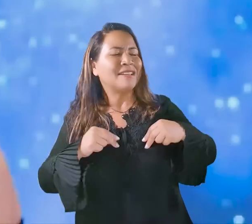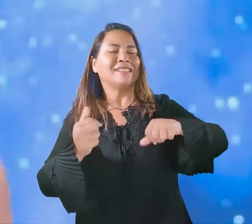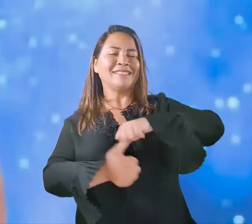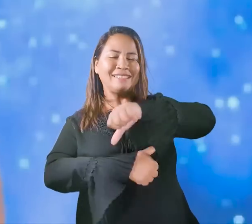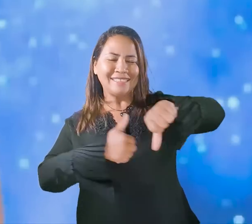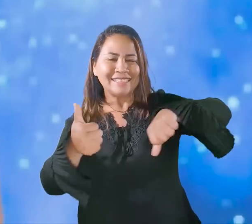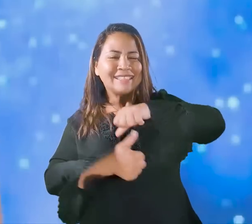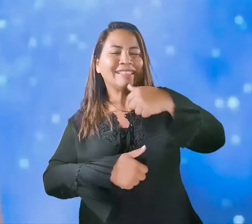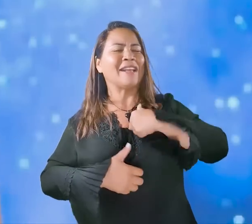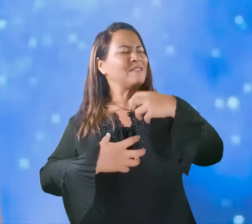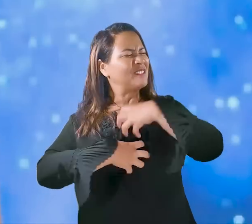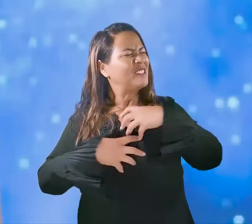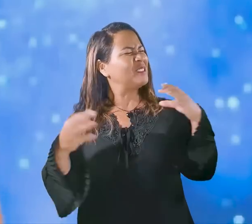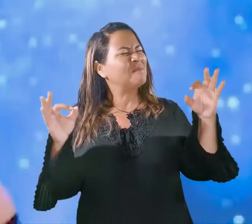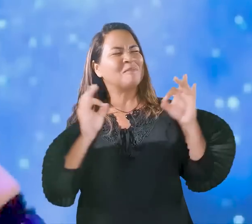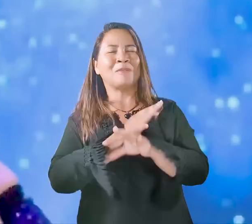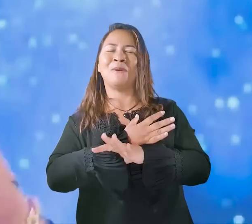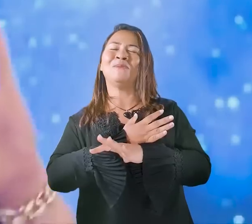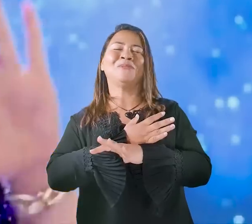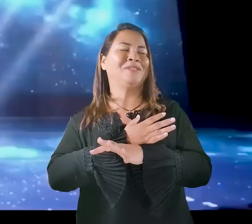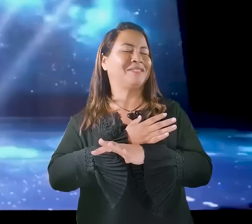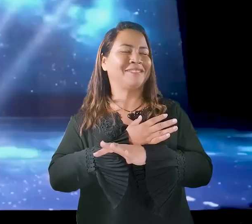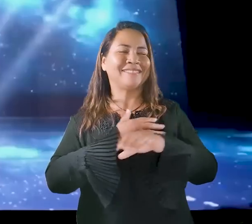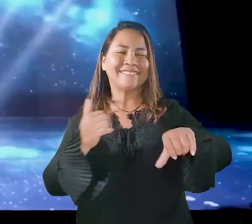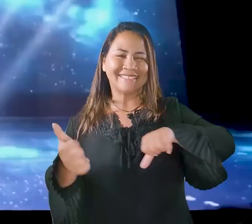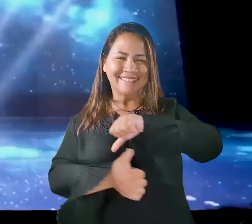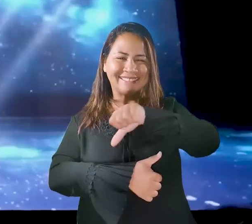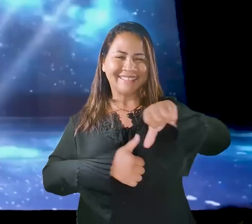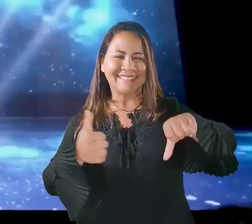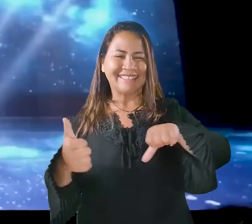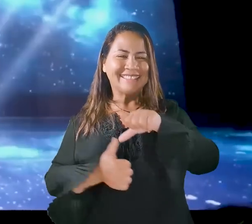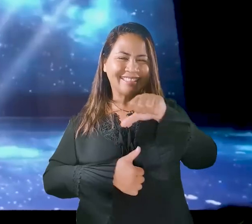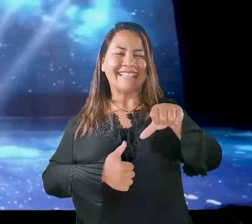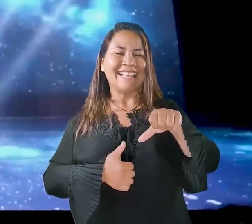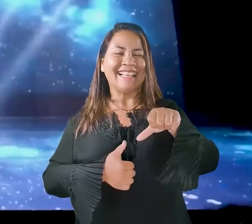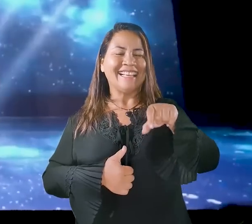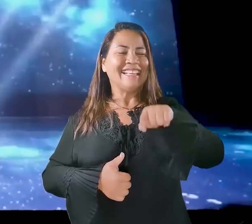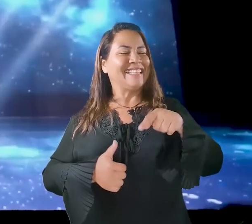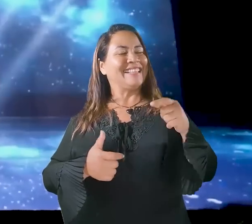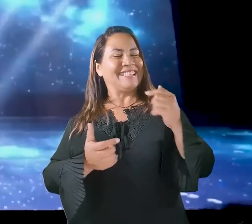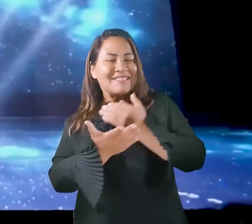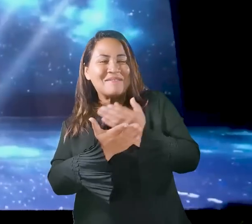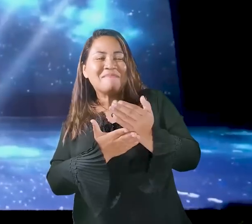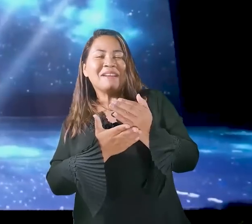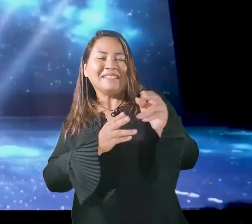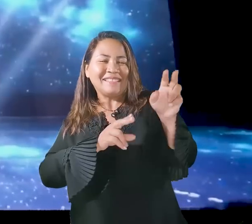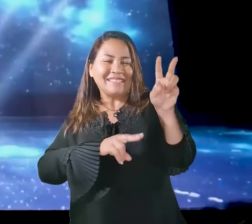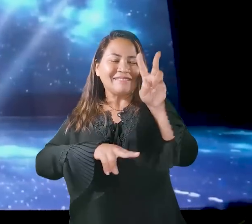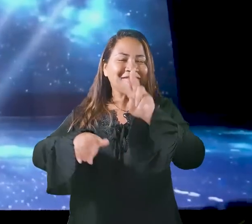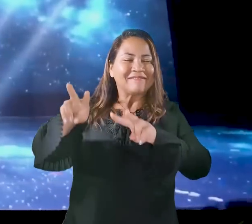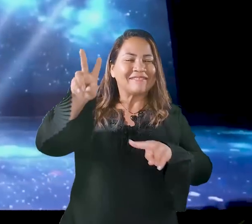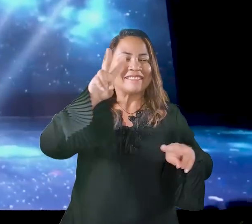estou pronto. Isso. E visualiza. Entre em ponto zero.